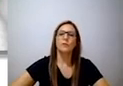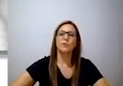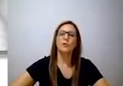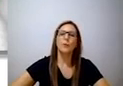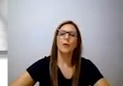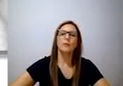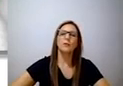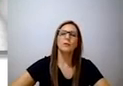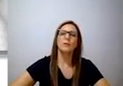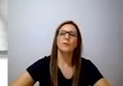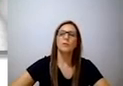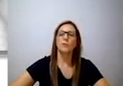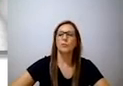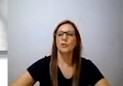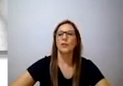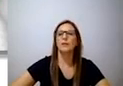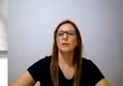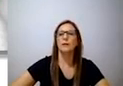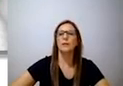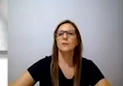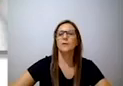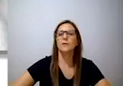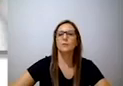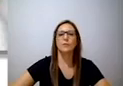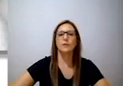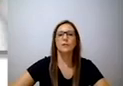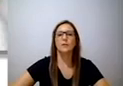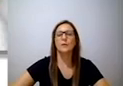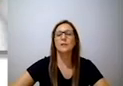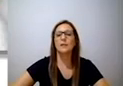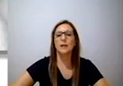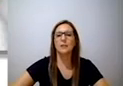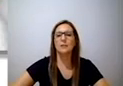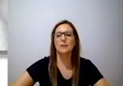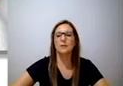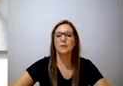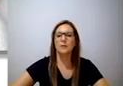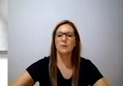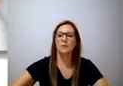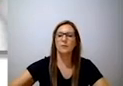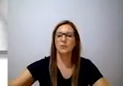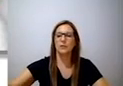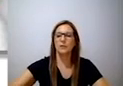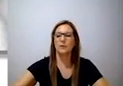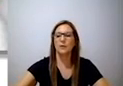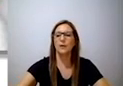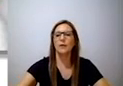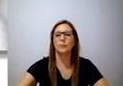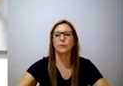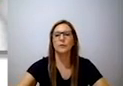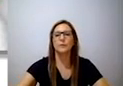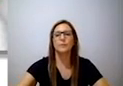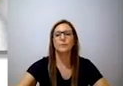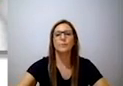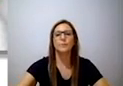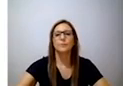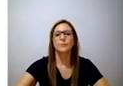tiveram suspeita de sífilis congênita, eles precisam fazer uma série de exames antes de receber a alta.